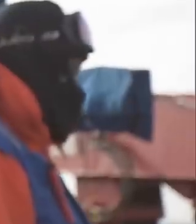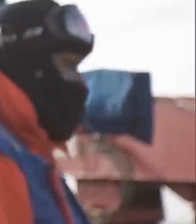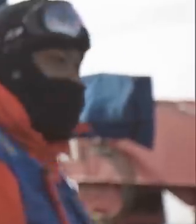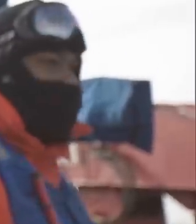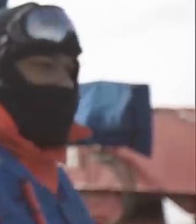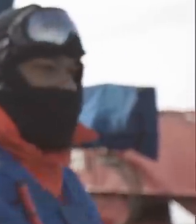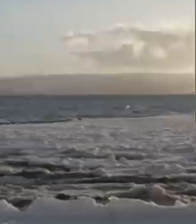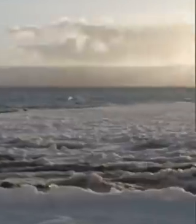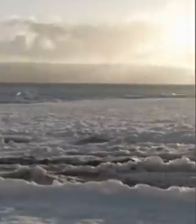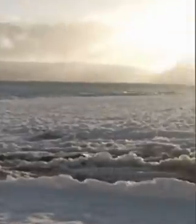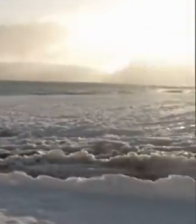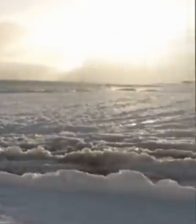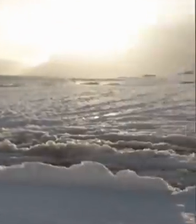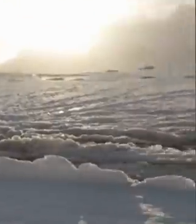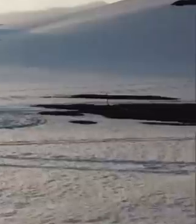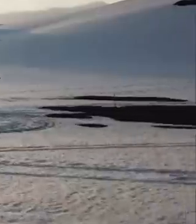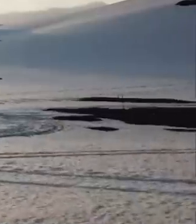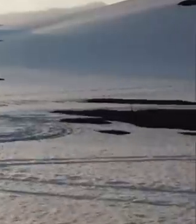Transcrição Legendas Pedro Negri